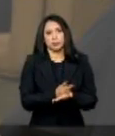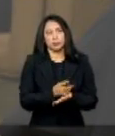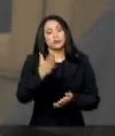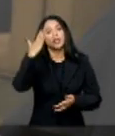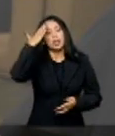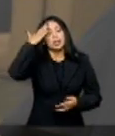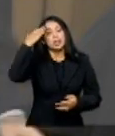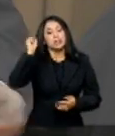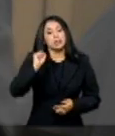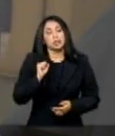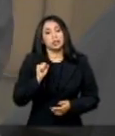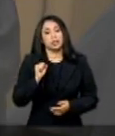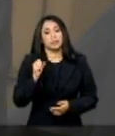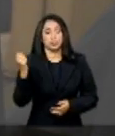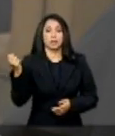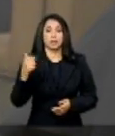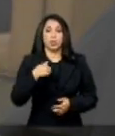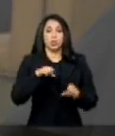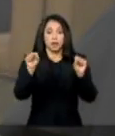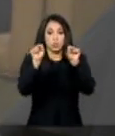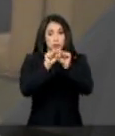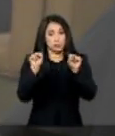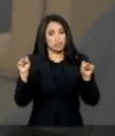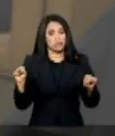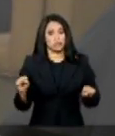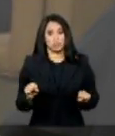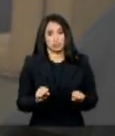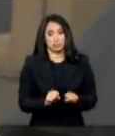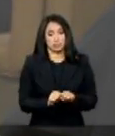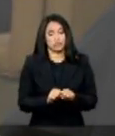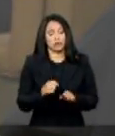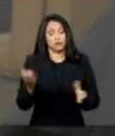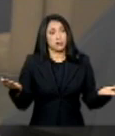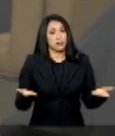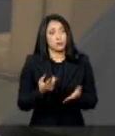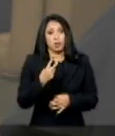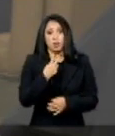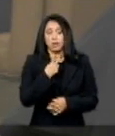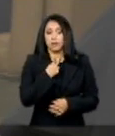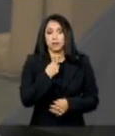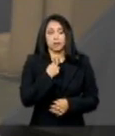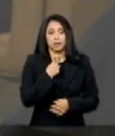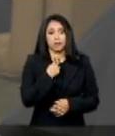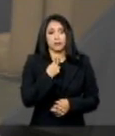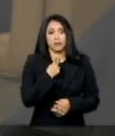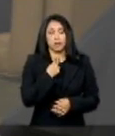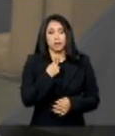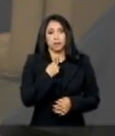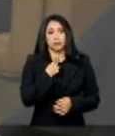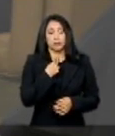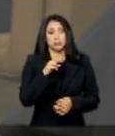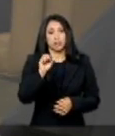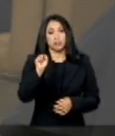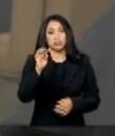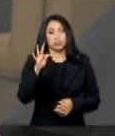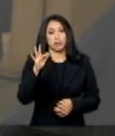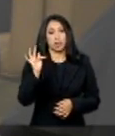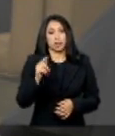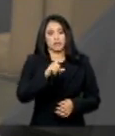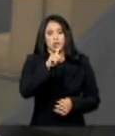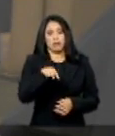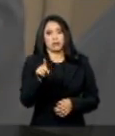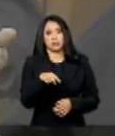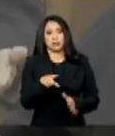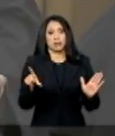que infelizmente nosso sistema hoje não permite que imediatamente esse egrégio supremo tribunal federal suspendeu uma lei não